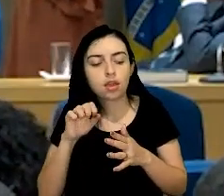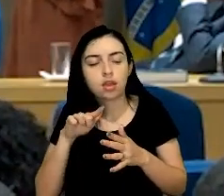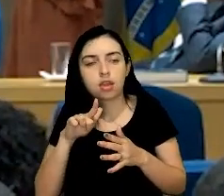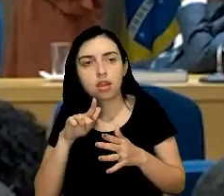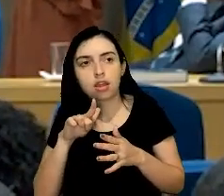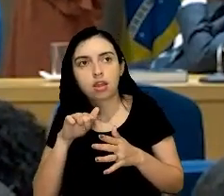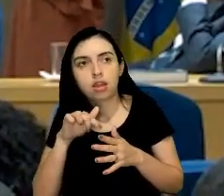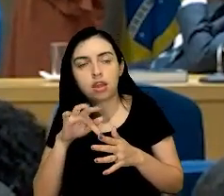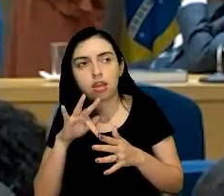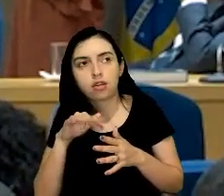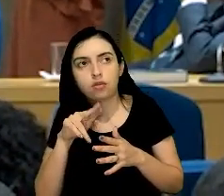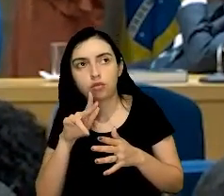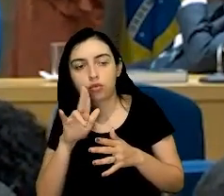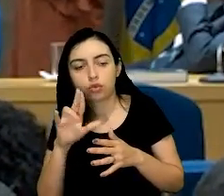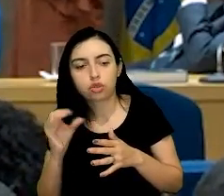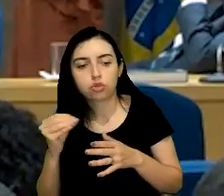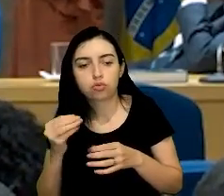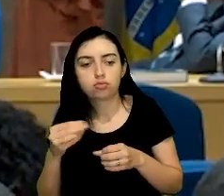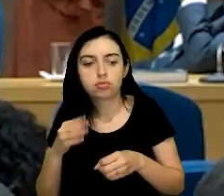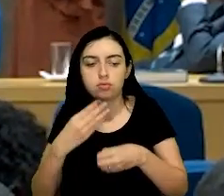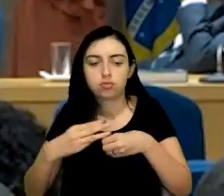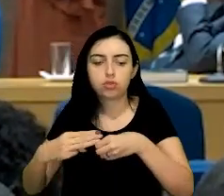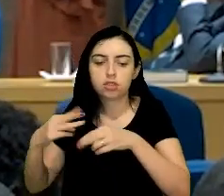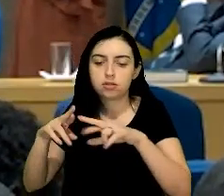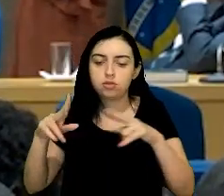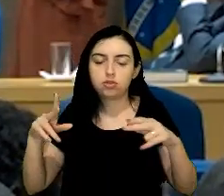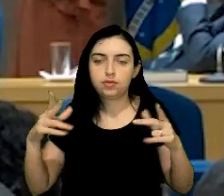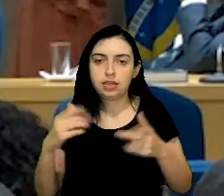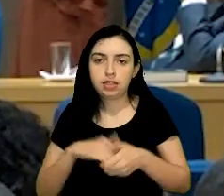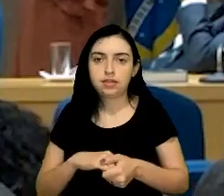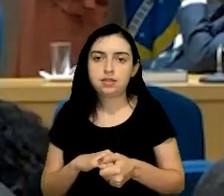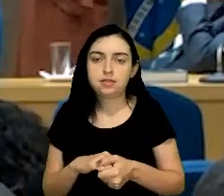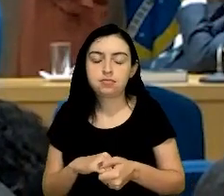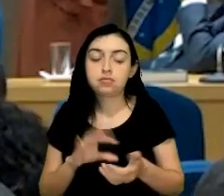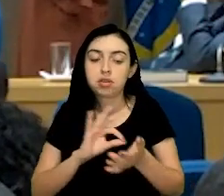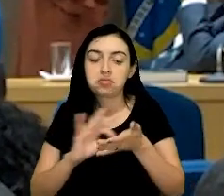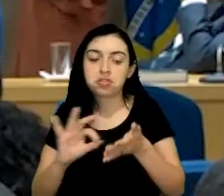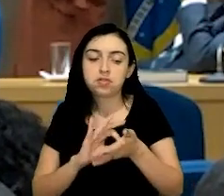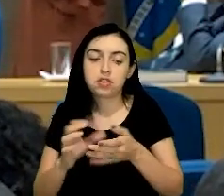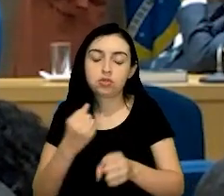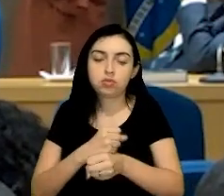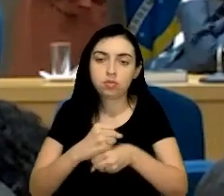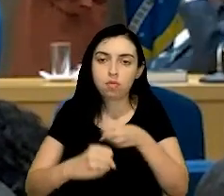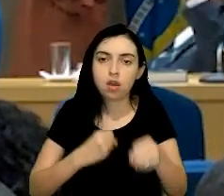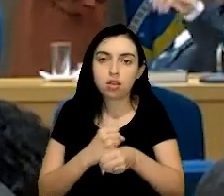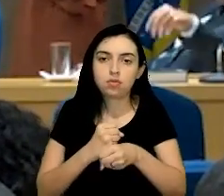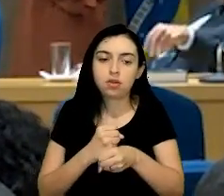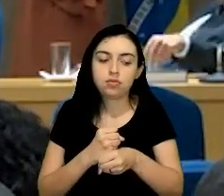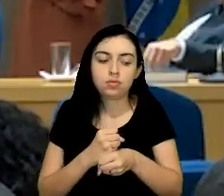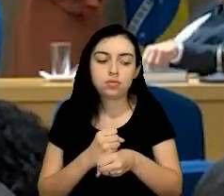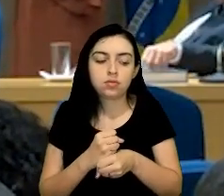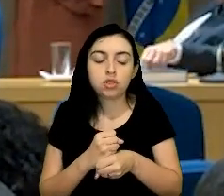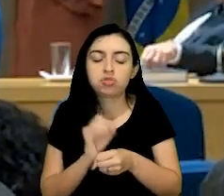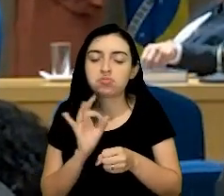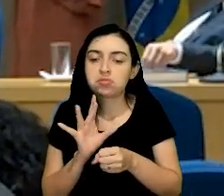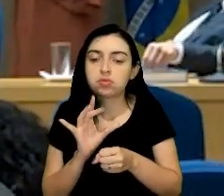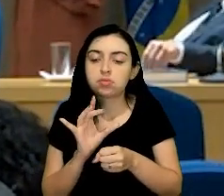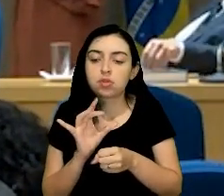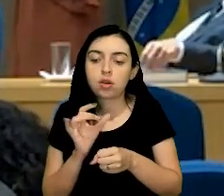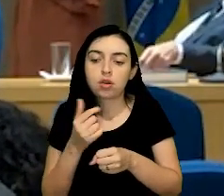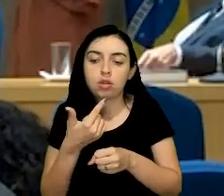o município de São Paulo. Né? Esses daqui são os registros anuais, e esse só em 2016.